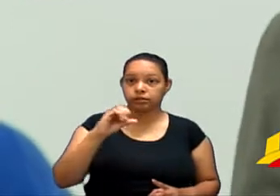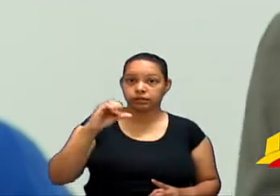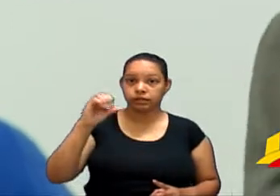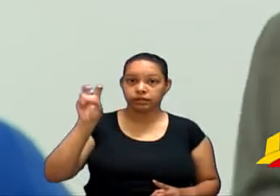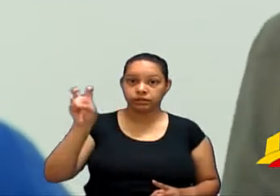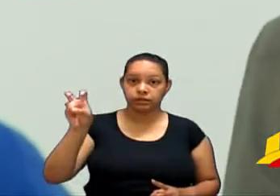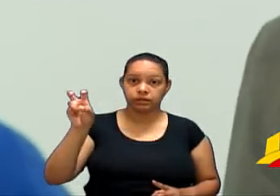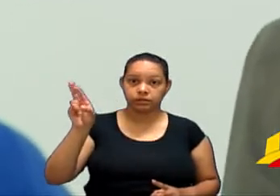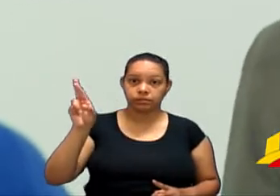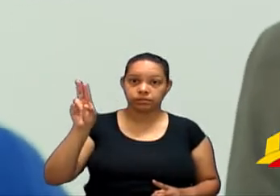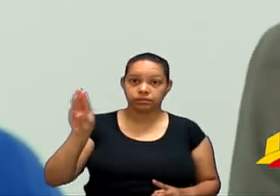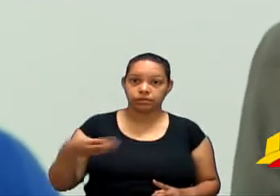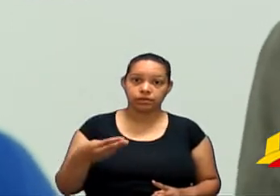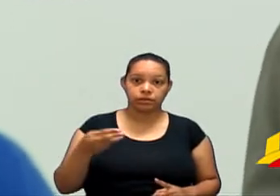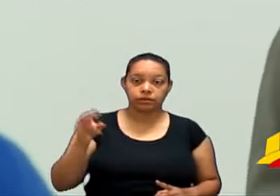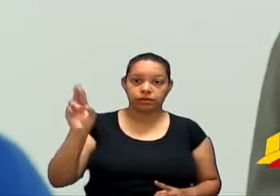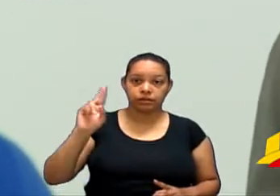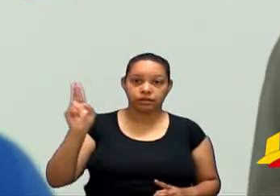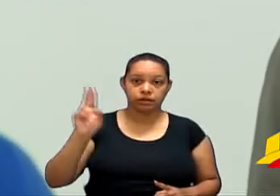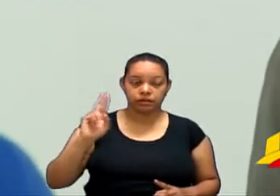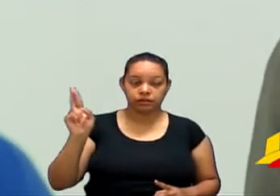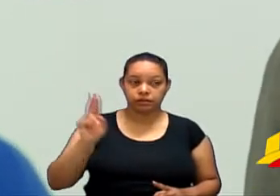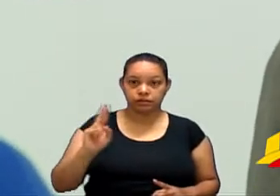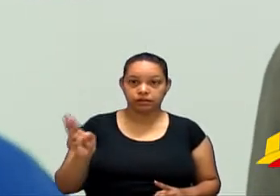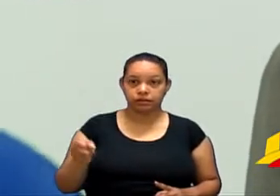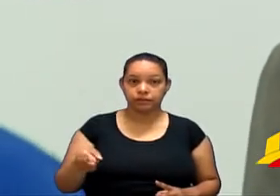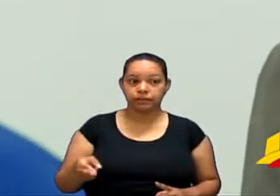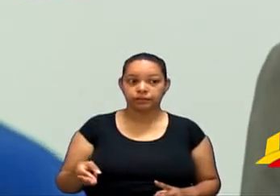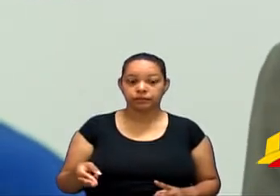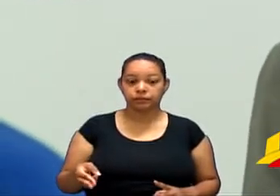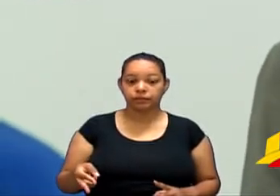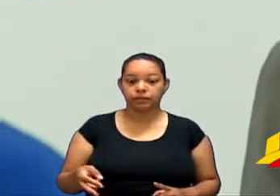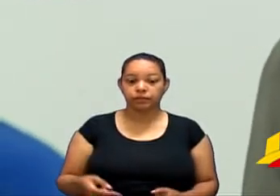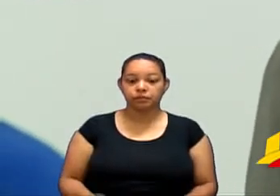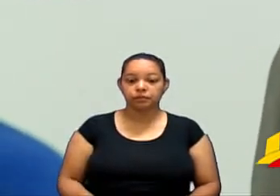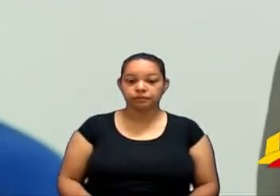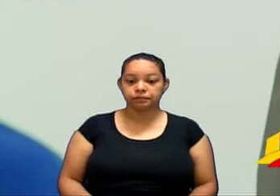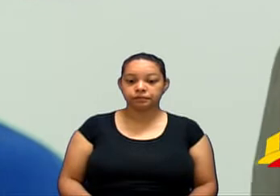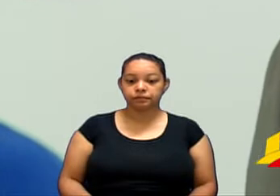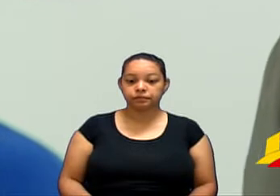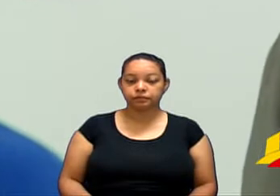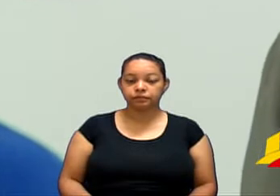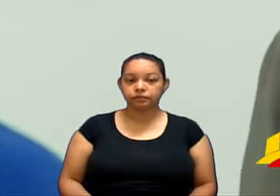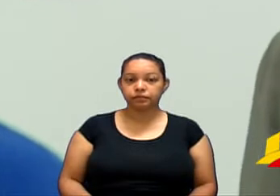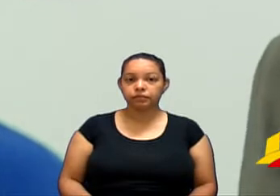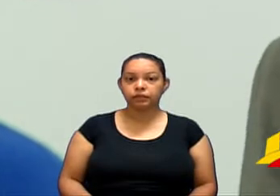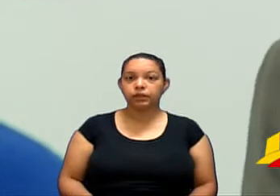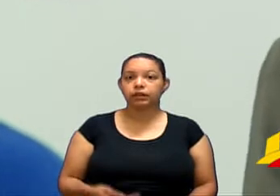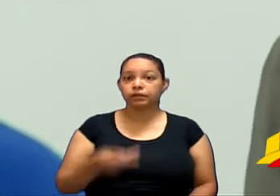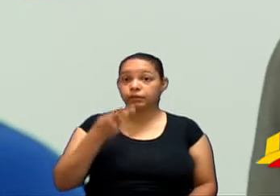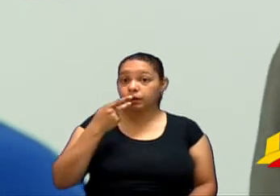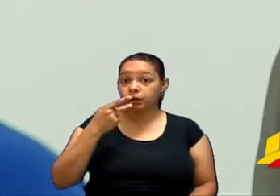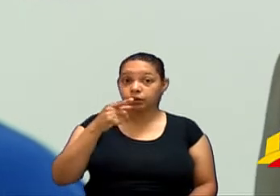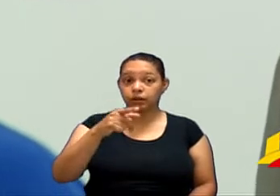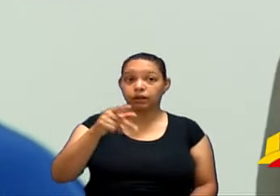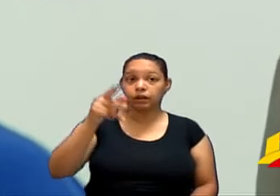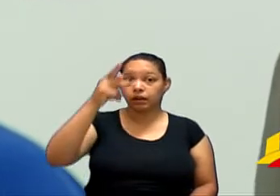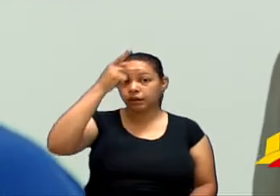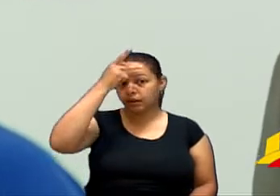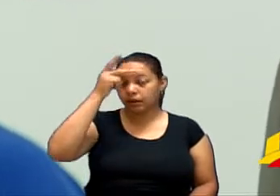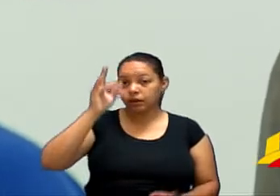ocorre a resposta do requerimento ocorre que o setor de fiscalização constatou com o referido imóvel havia sido objeto de invasão sendo determinado